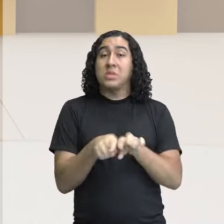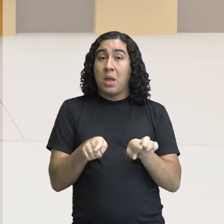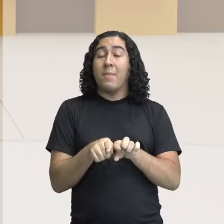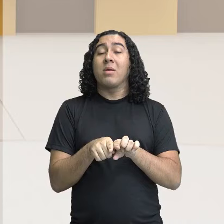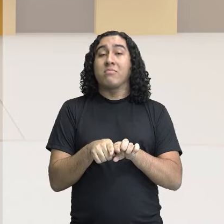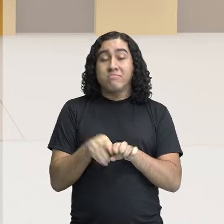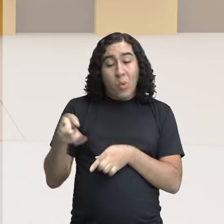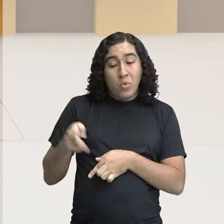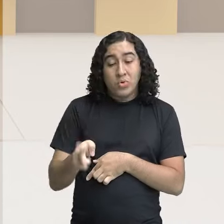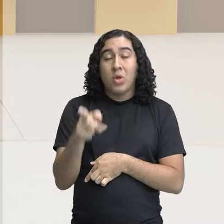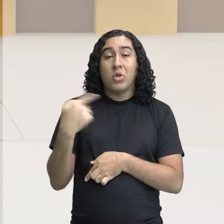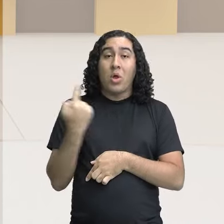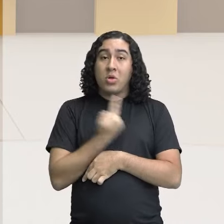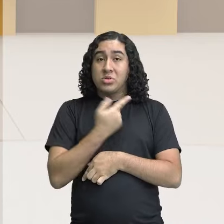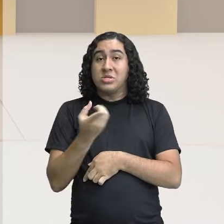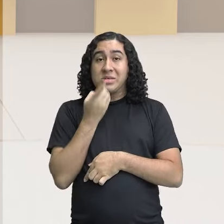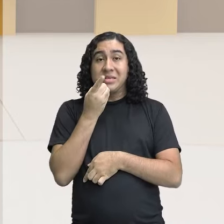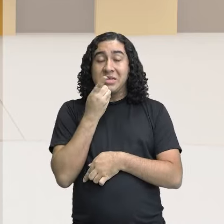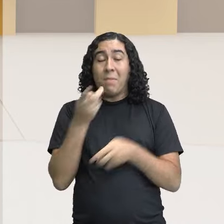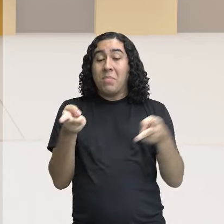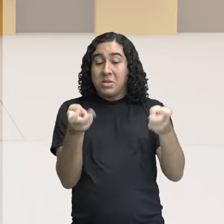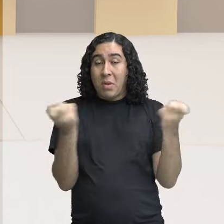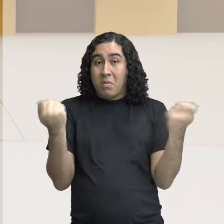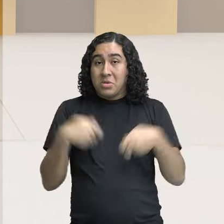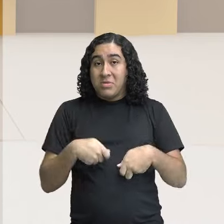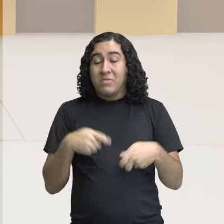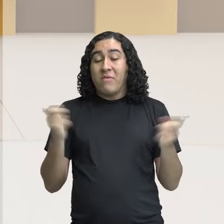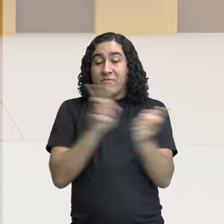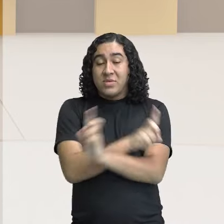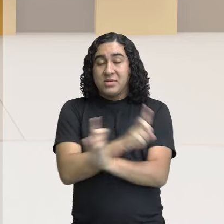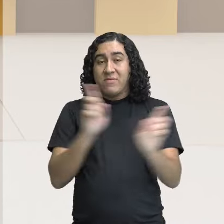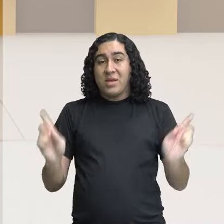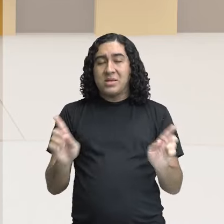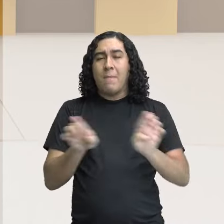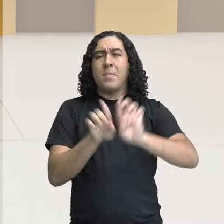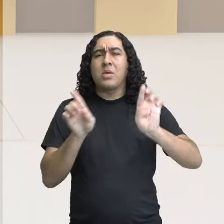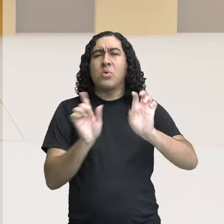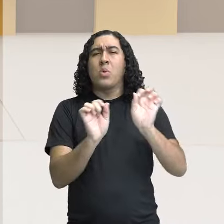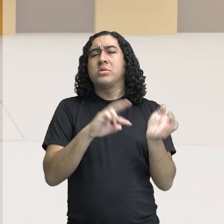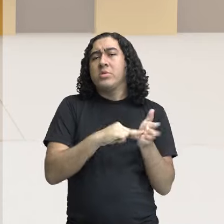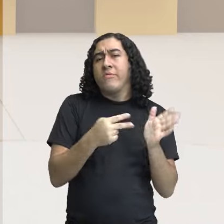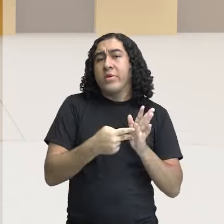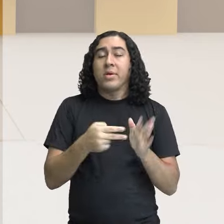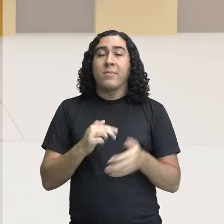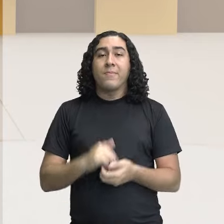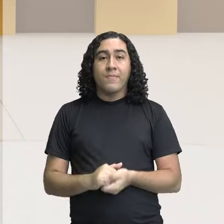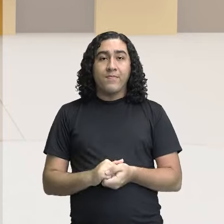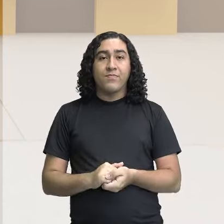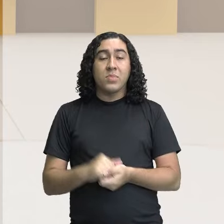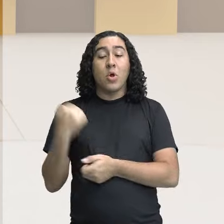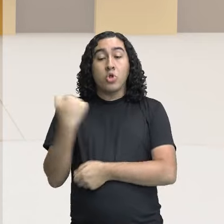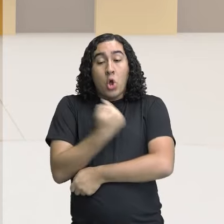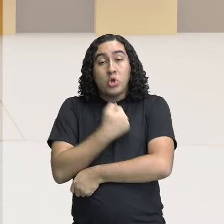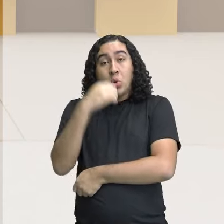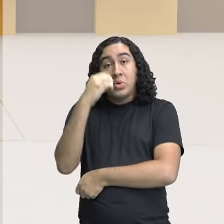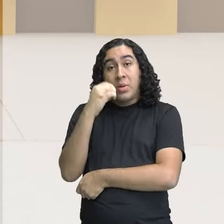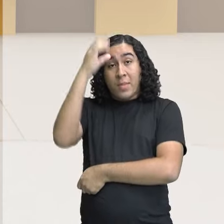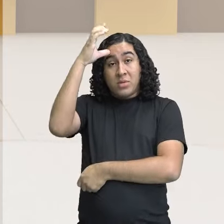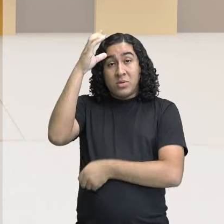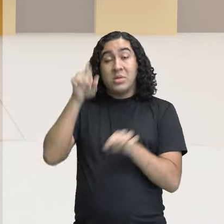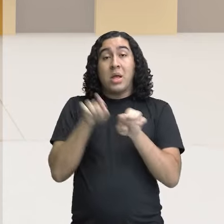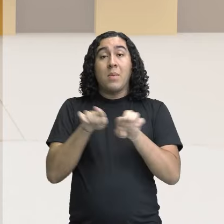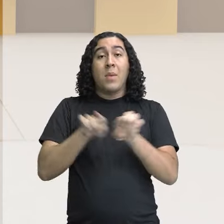presentes no nosso dia a dia. E vice-versa. O que é que nós estamos querendo dizer com isso, gente? Que os nossos conhecimentos também estão